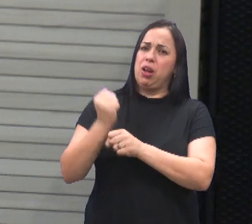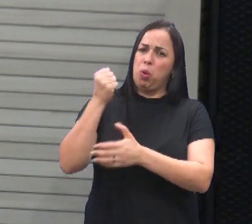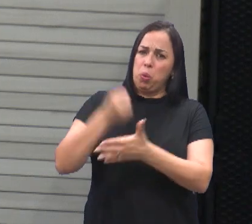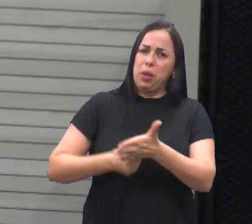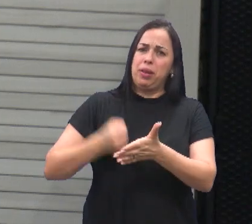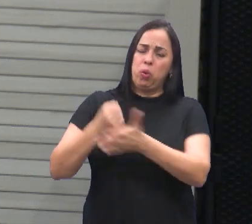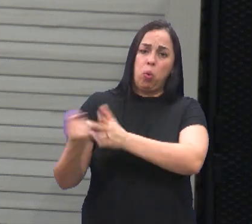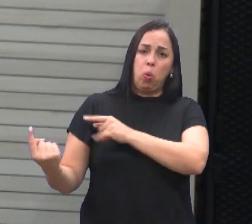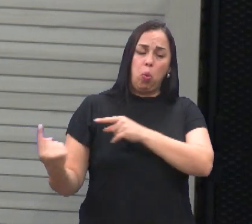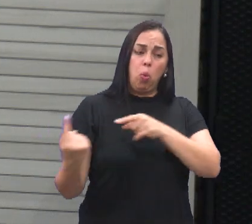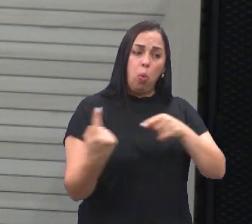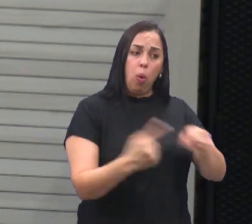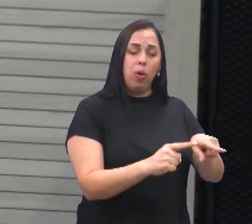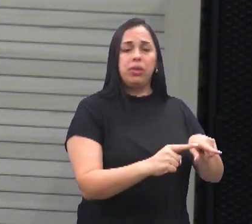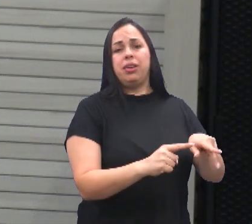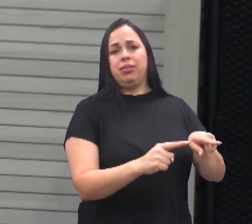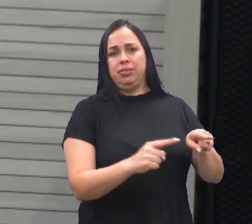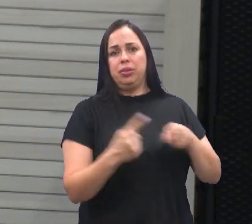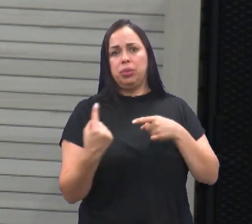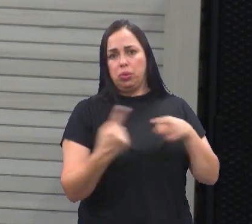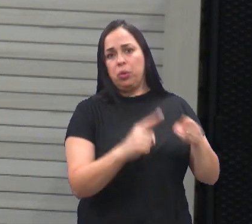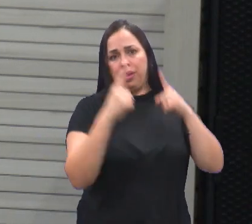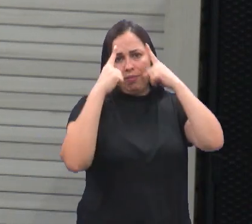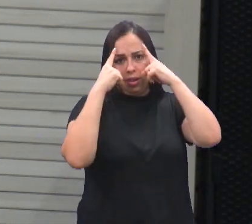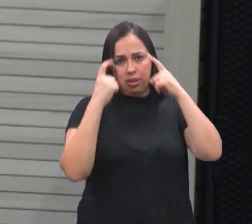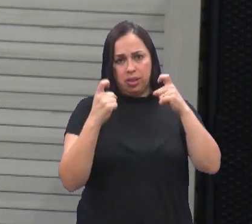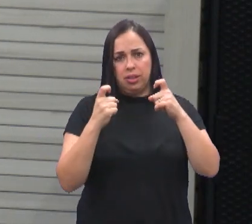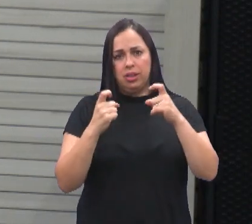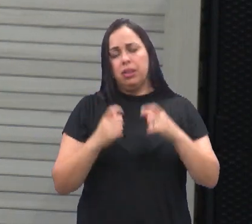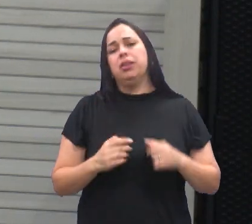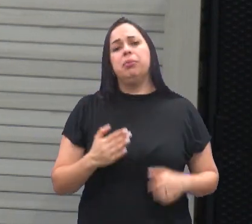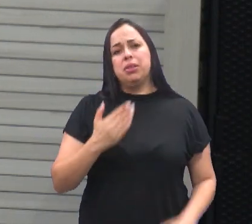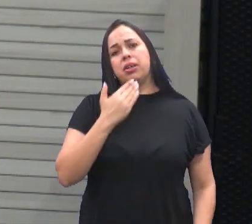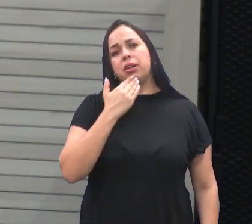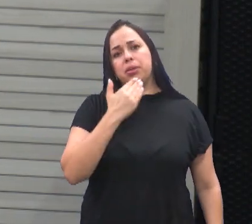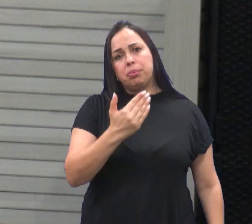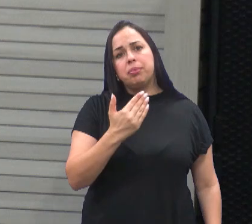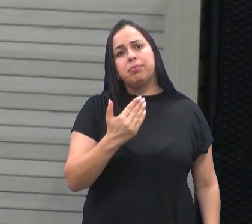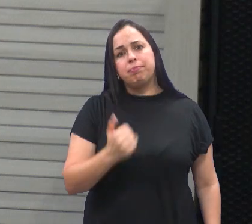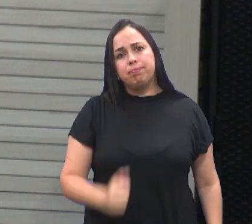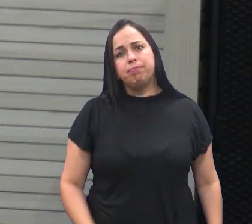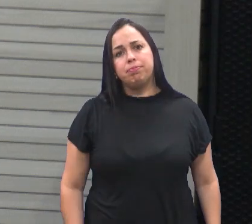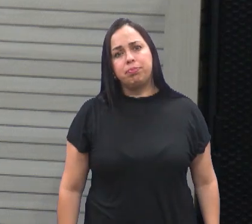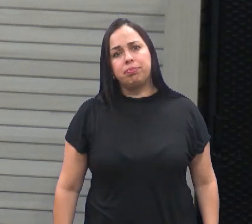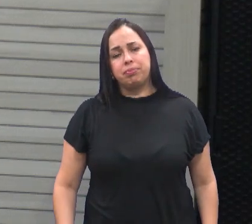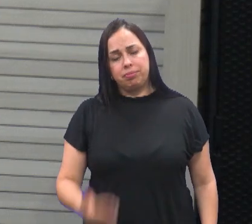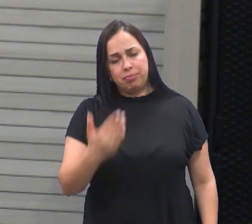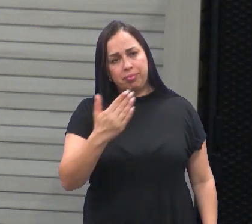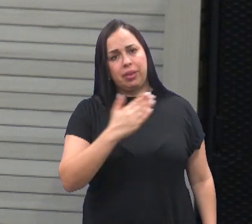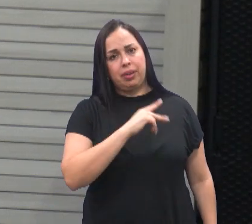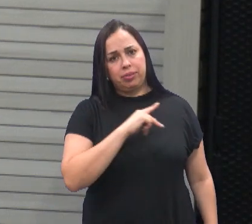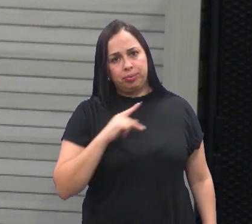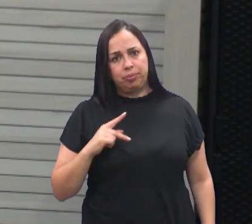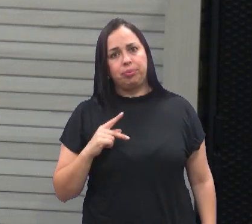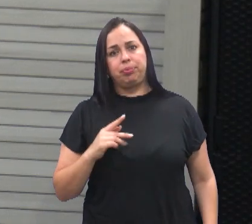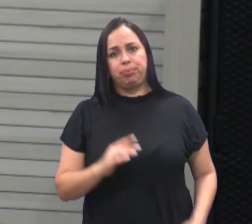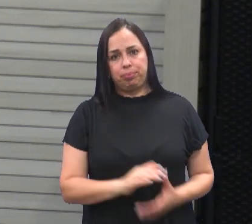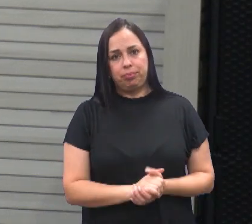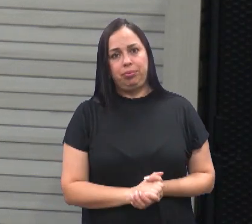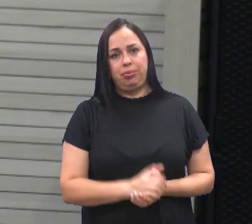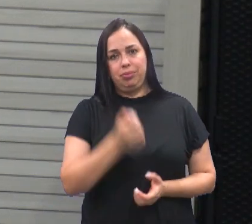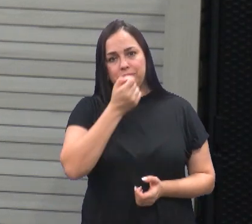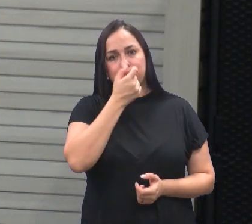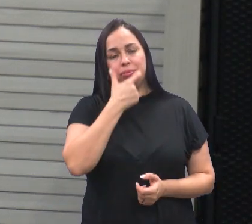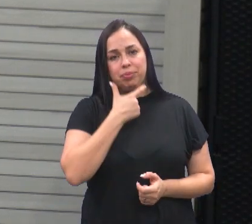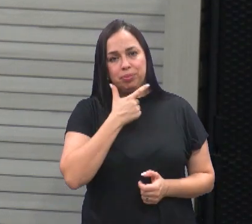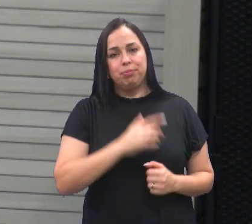que a gente consiga aprovar. Mas eu quero pedir a Vossa Excelência, senhor presidente, Roberto